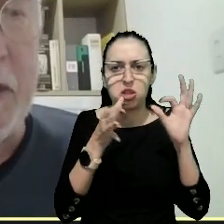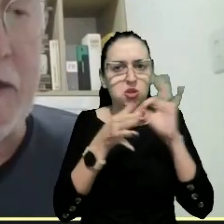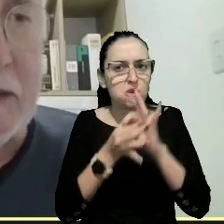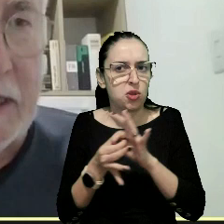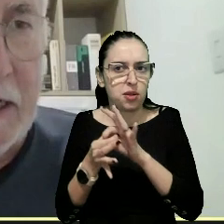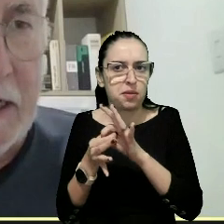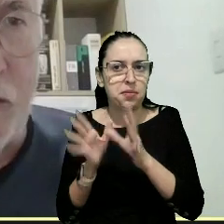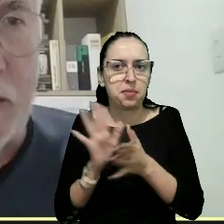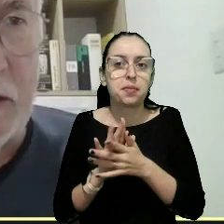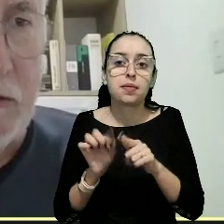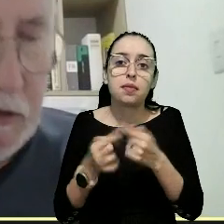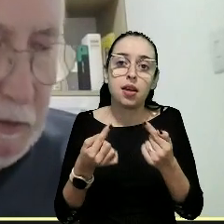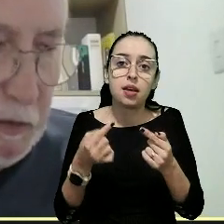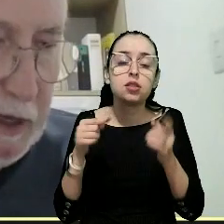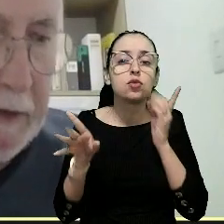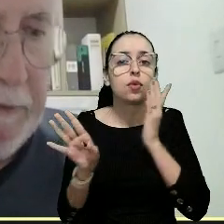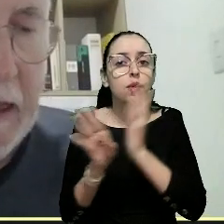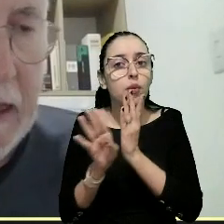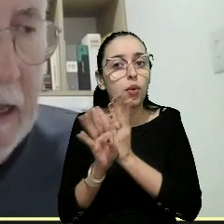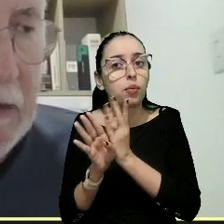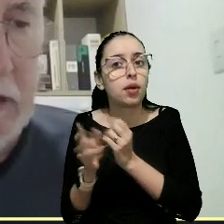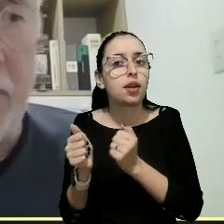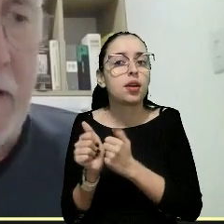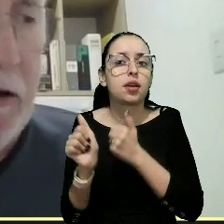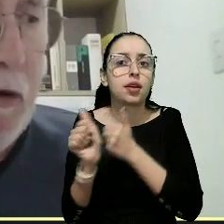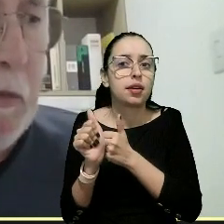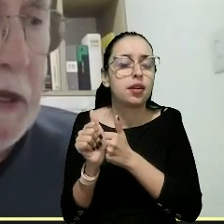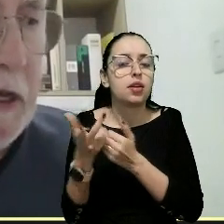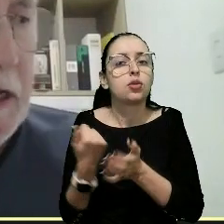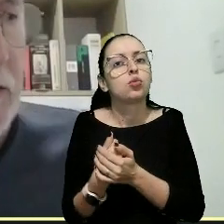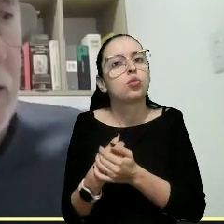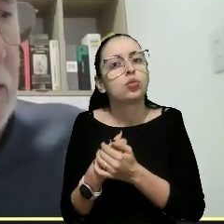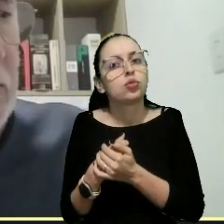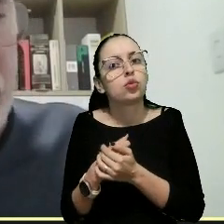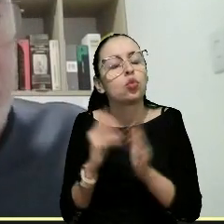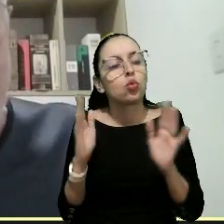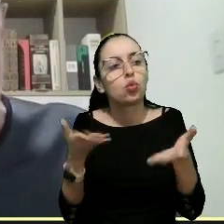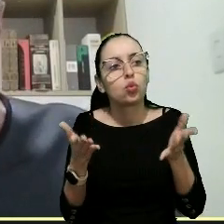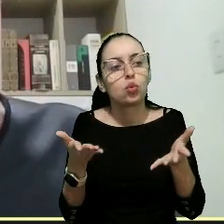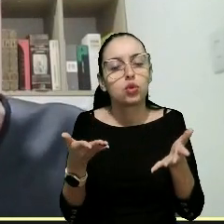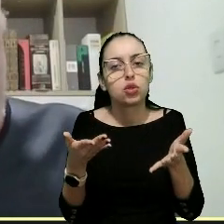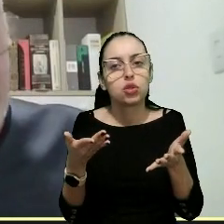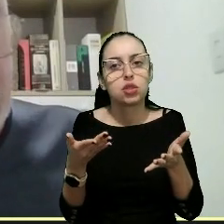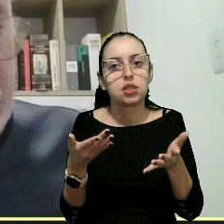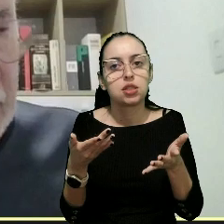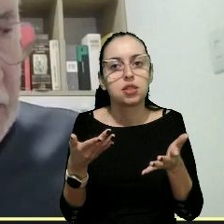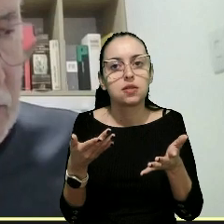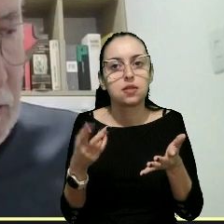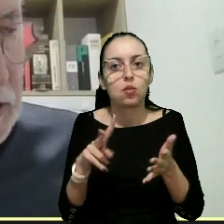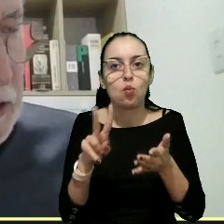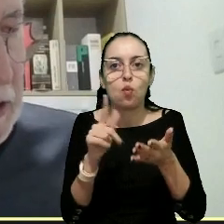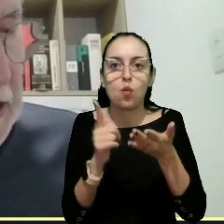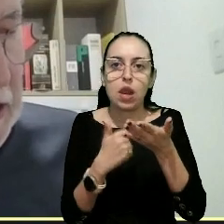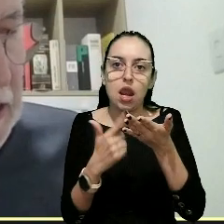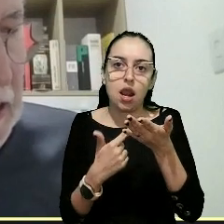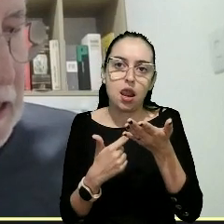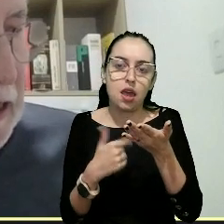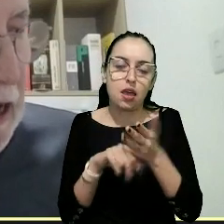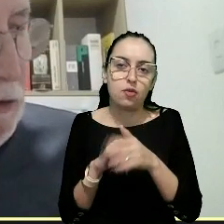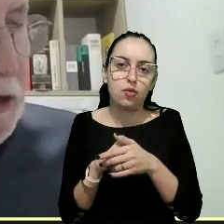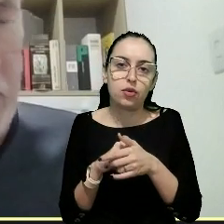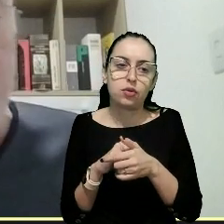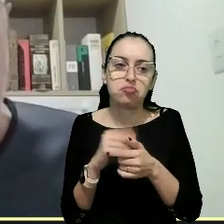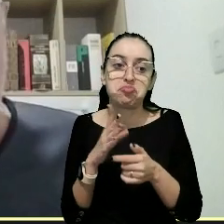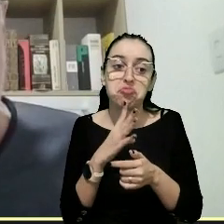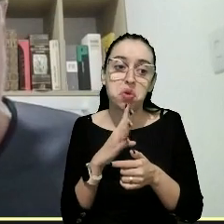de repreensão, coisa do tipo, né? Mas eu venho acompanhando, e eu, coincidentemente, estava aqui hoje.